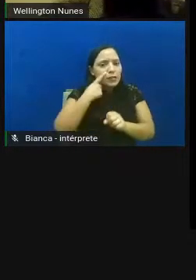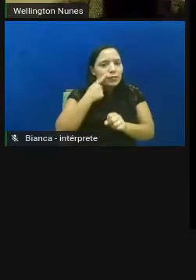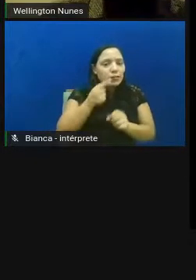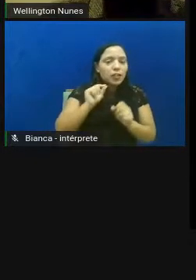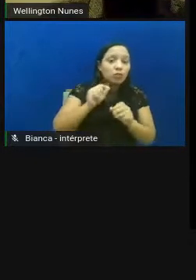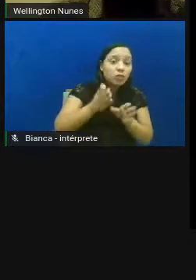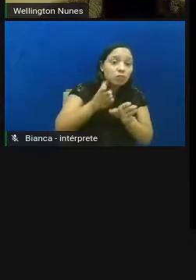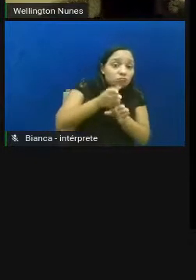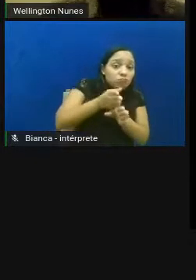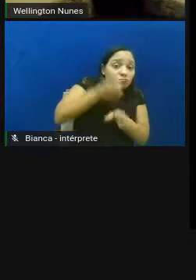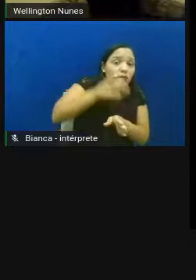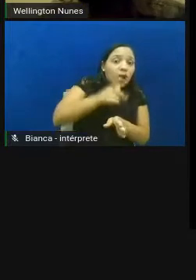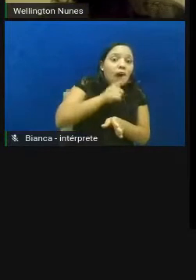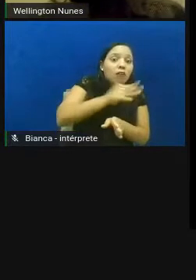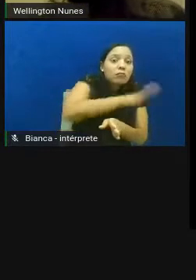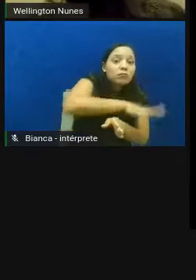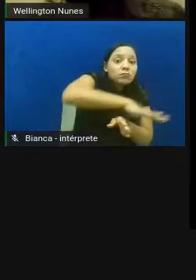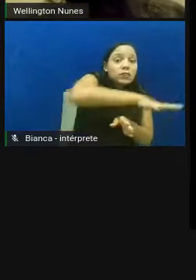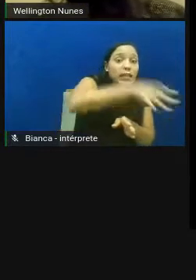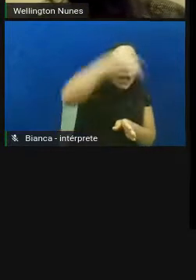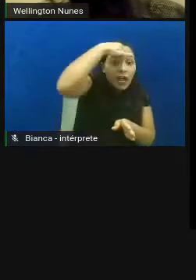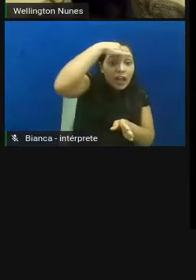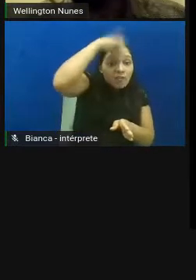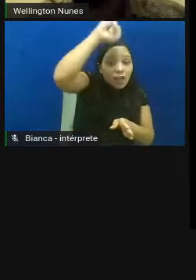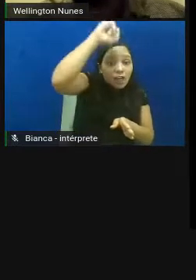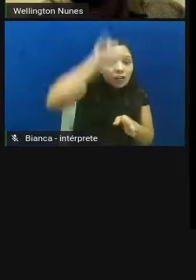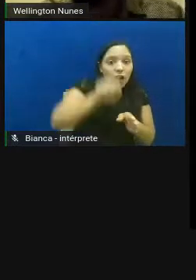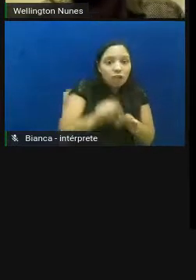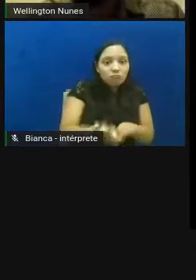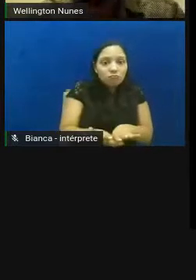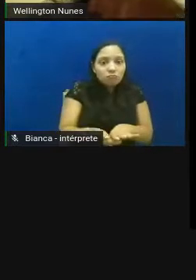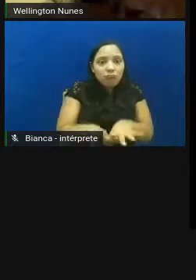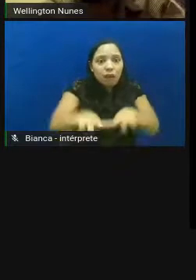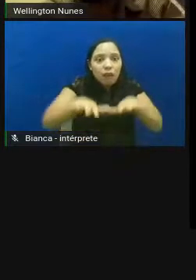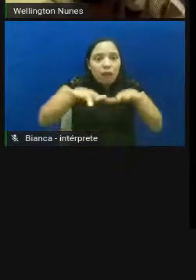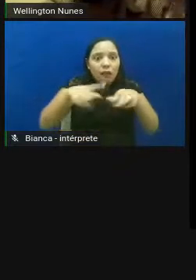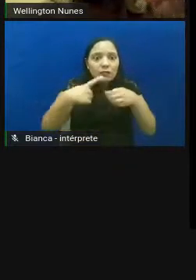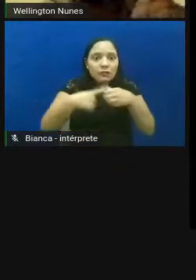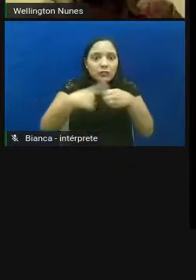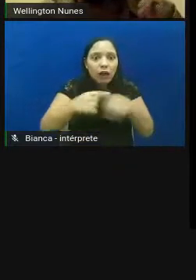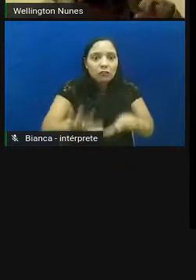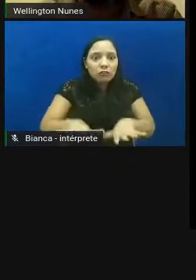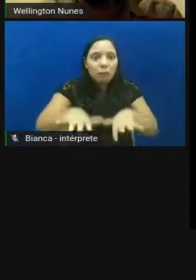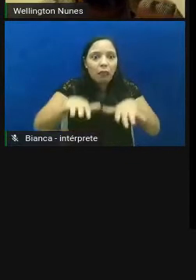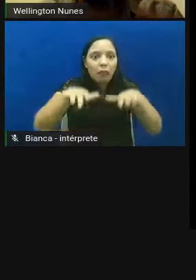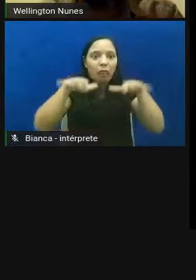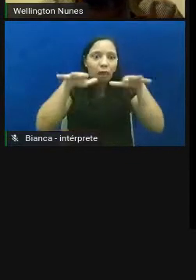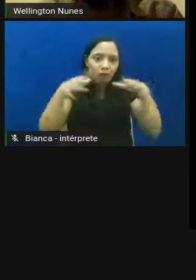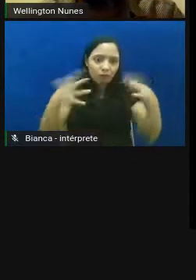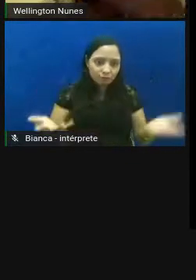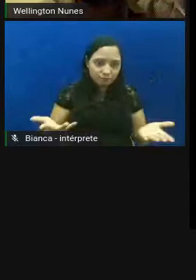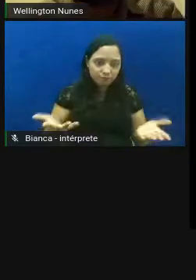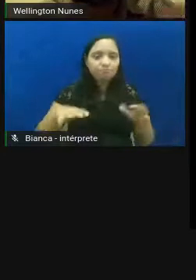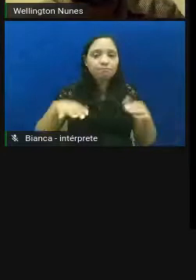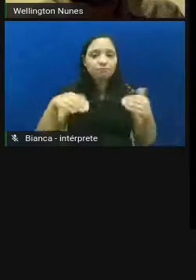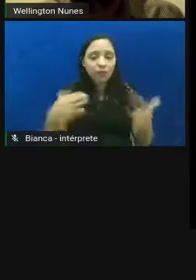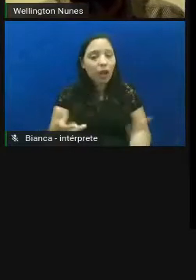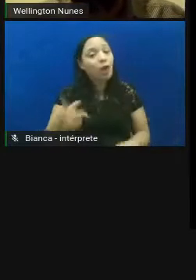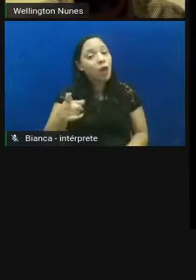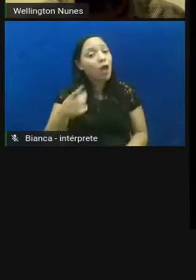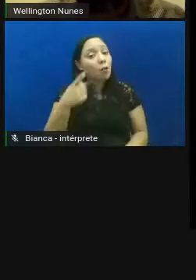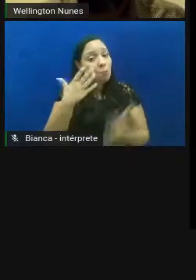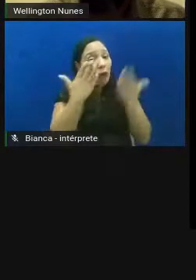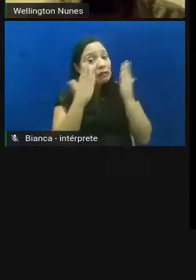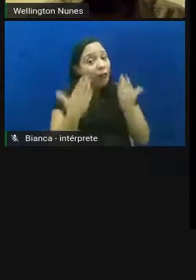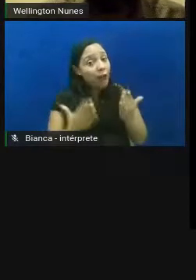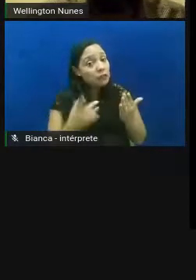essa situação. Ou seja, isso não aconteceu ainda. São análises que possibilitam mostrar previamente